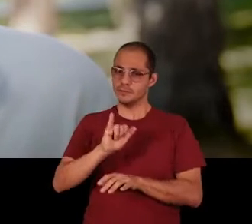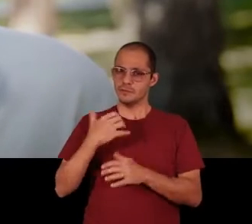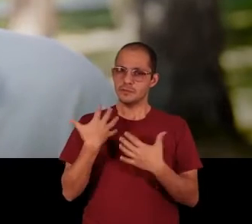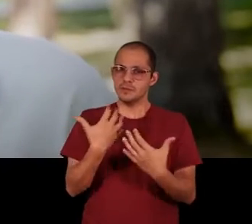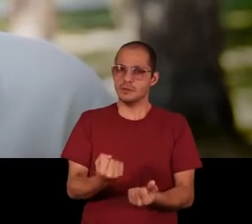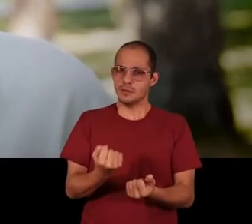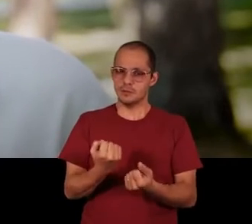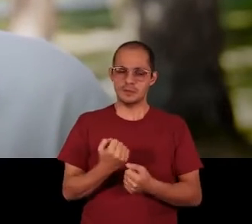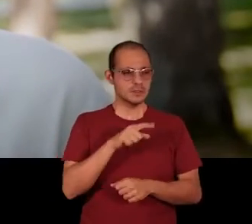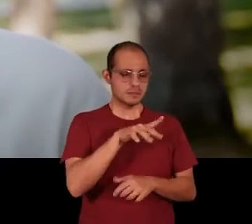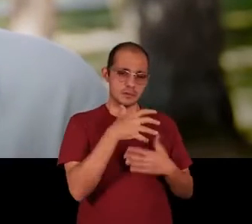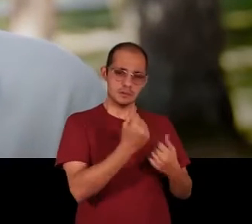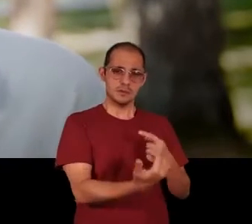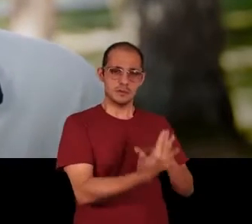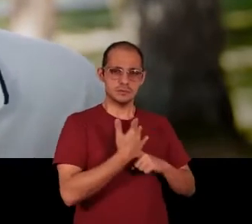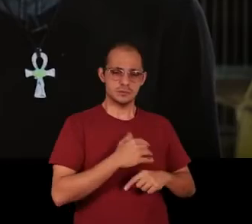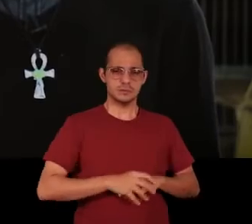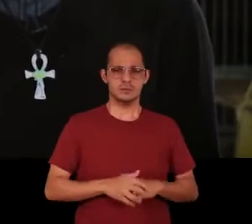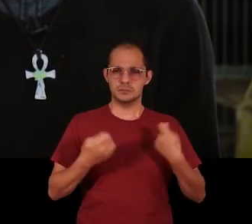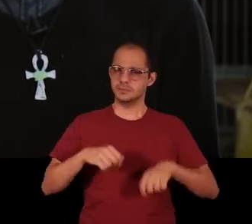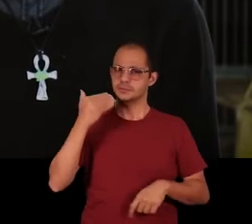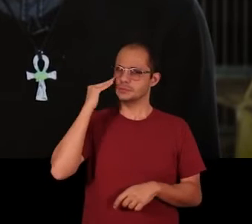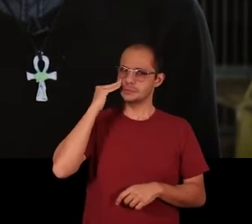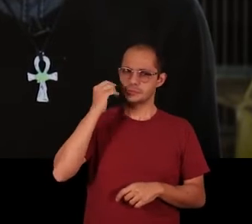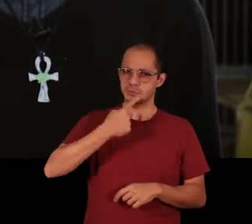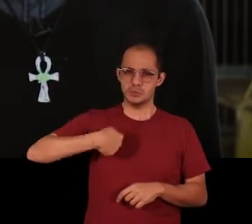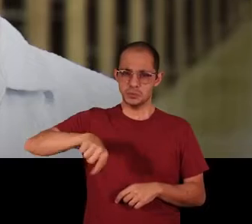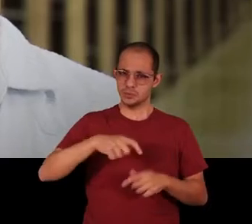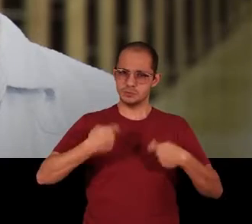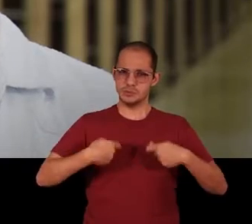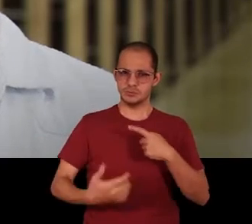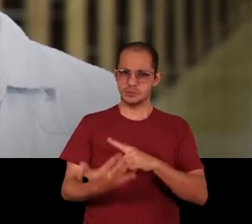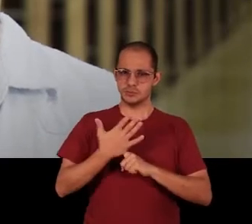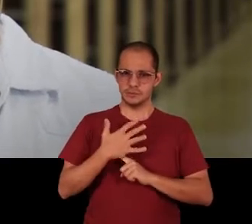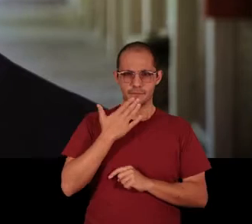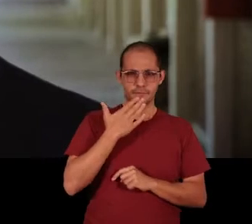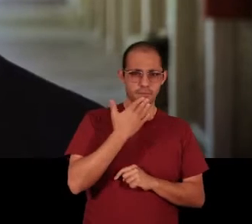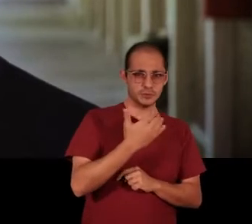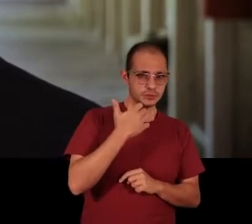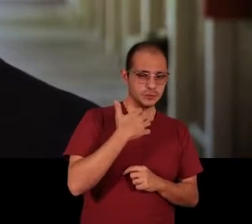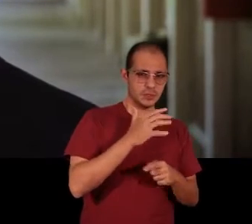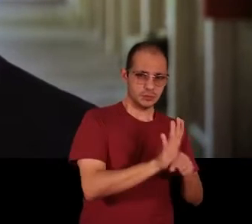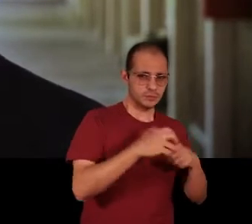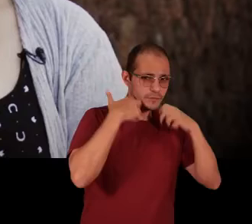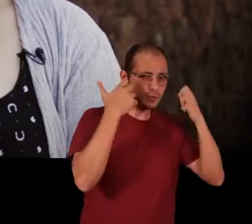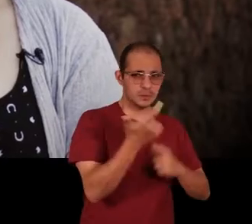vida na universidade pode ser mais feliz se você me der uma chance. Se você se der essa chance. Eu preciso entender. Todos nós